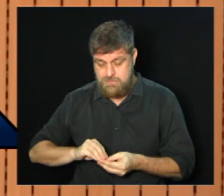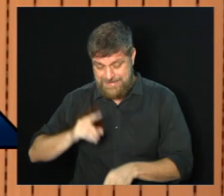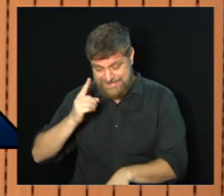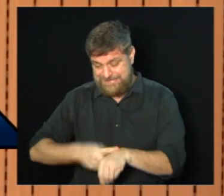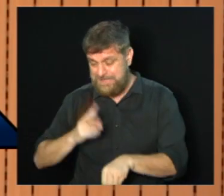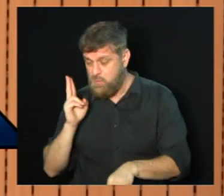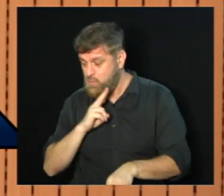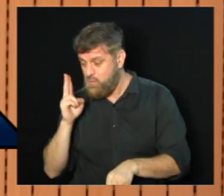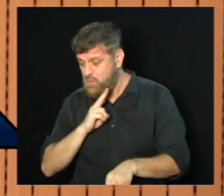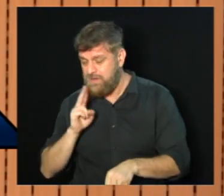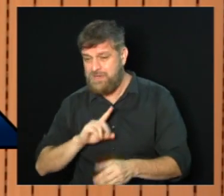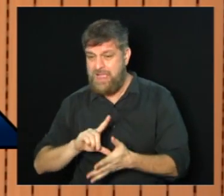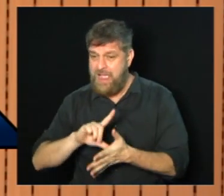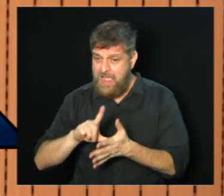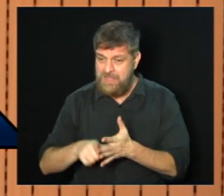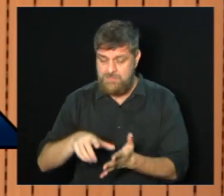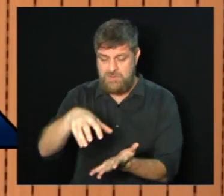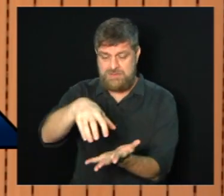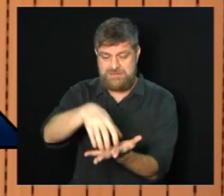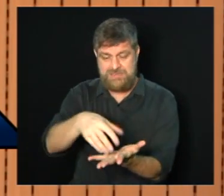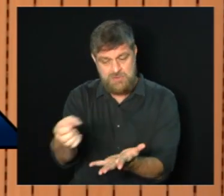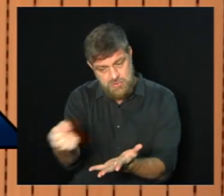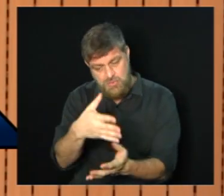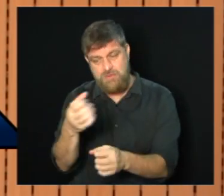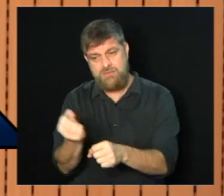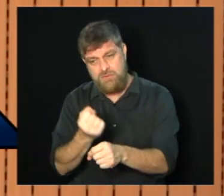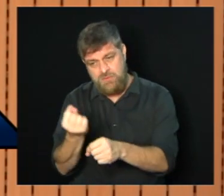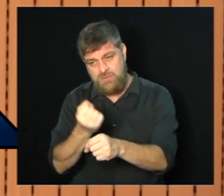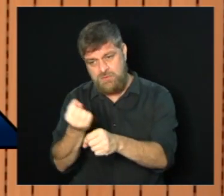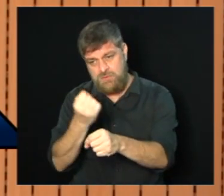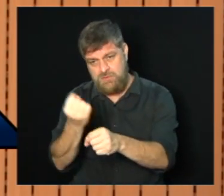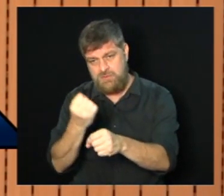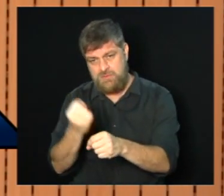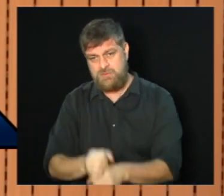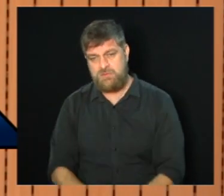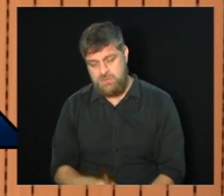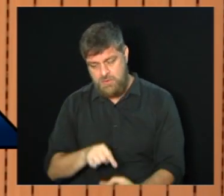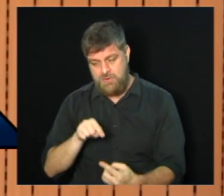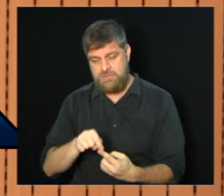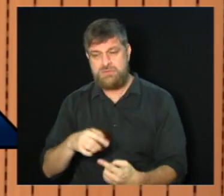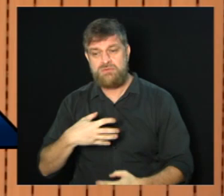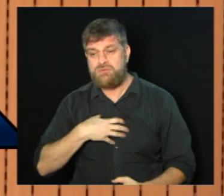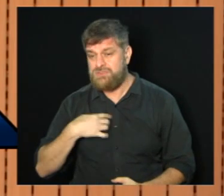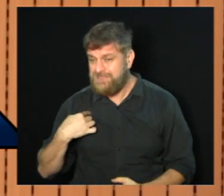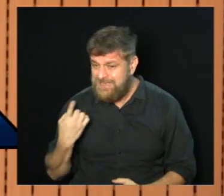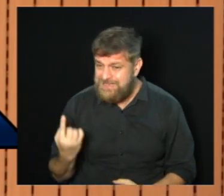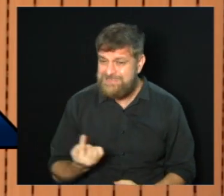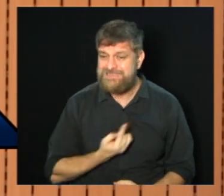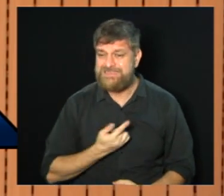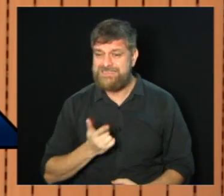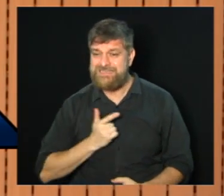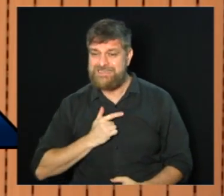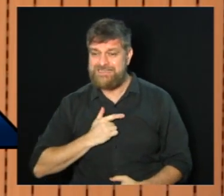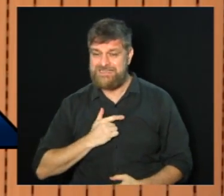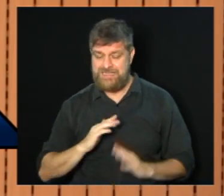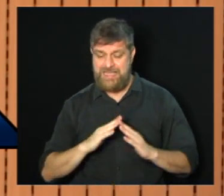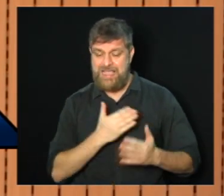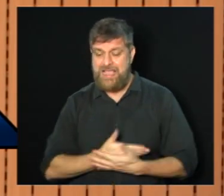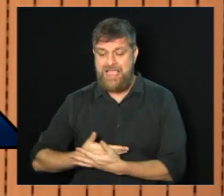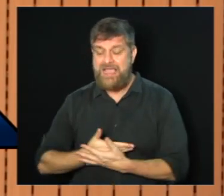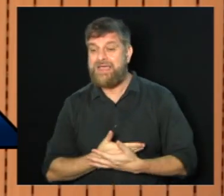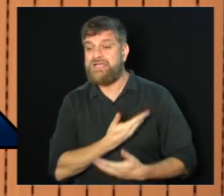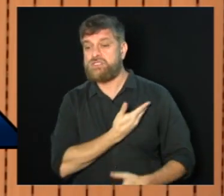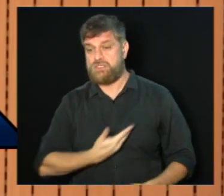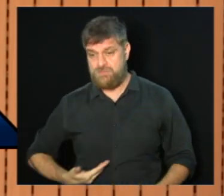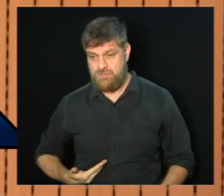emergencial, mas também será construído novas unidades para que se resolva de uma forma que nós temos unidades municipais. Pois não, vereador